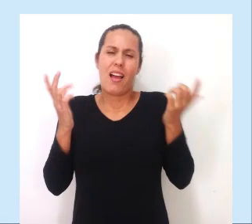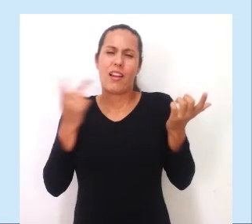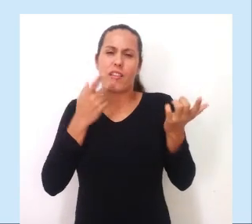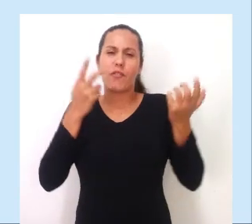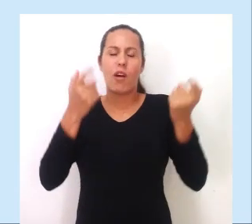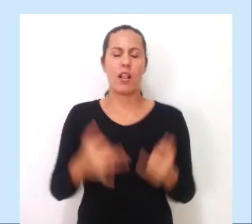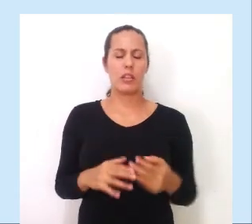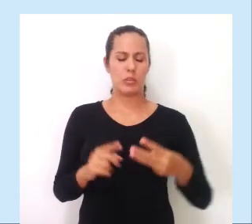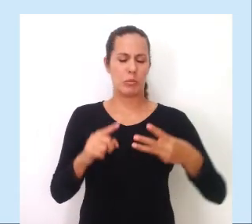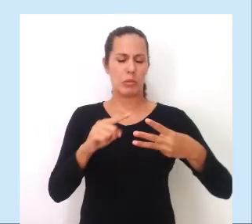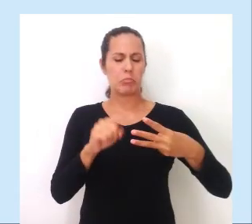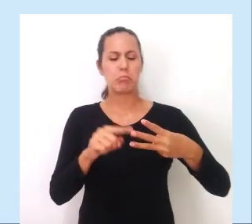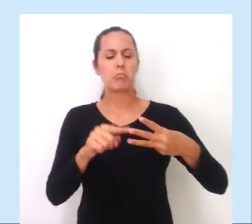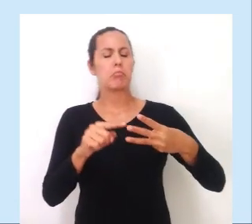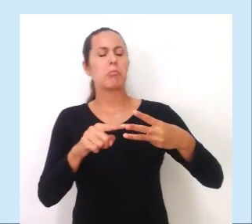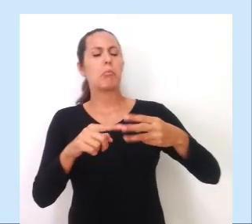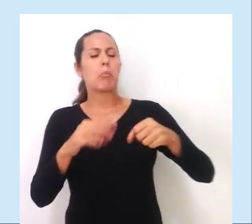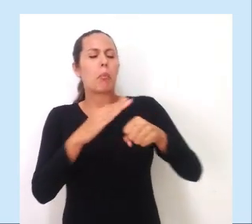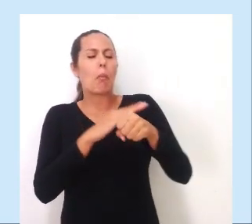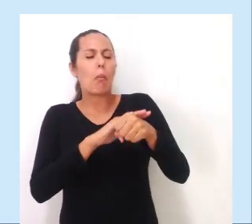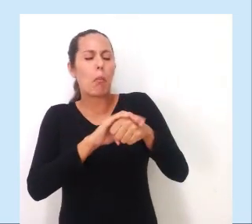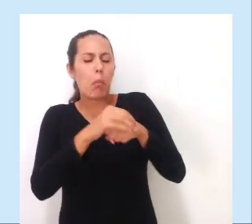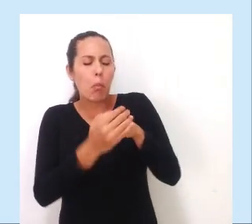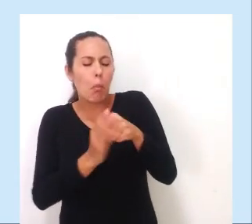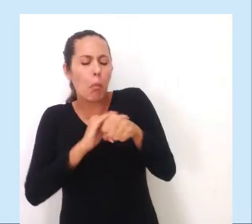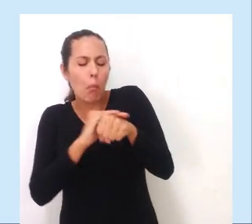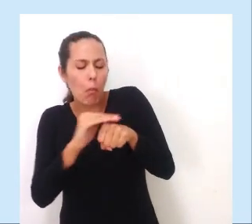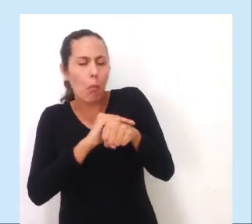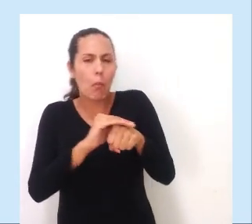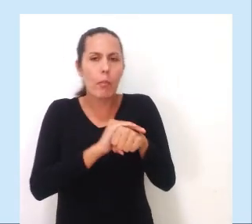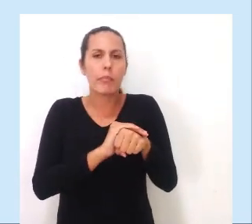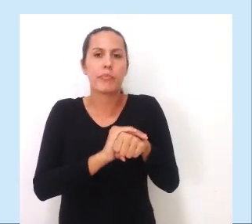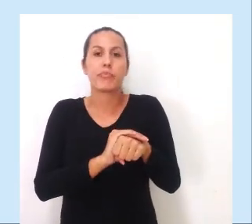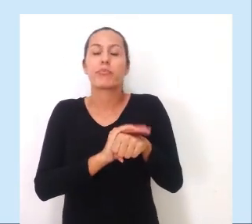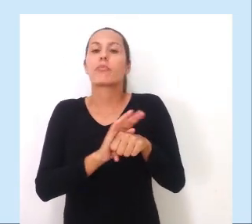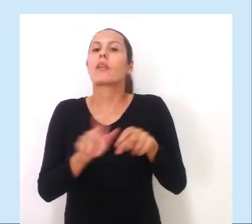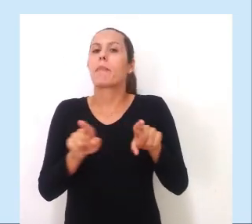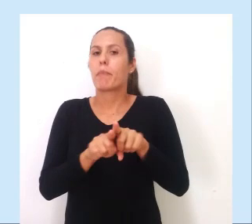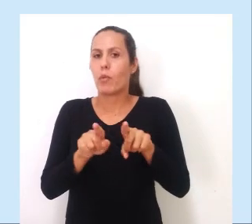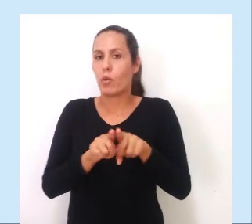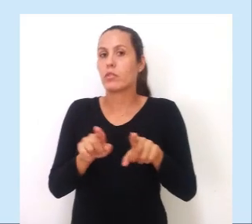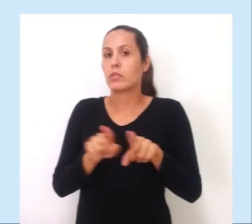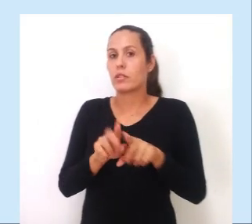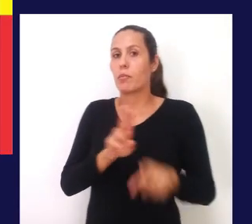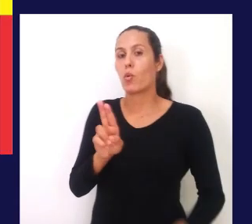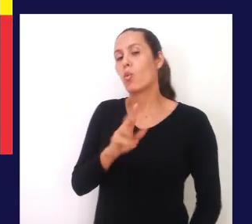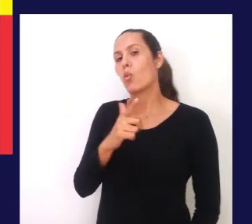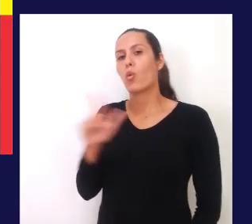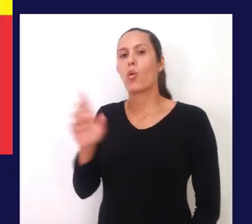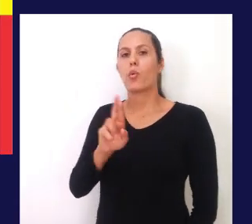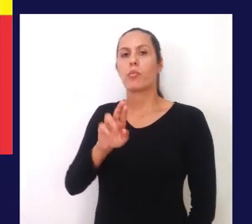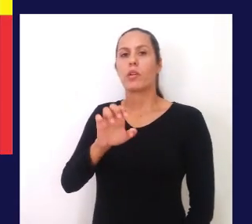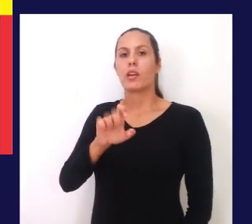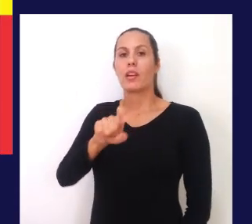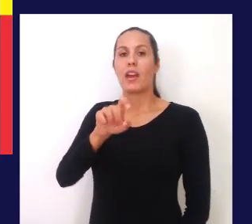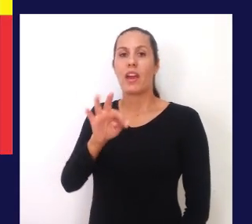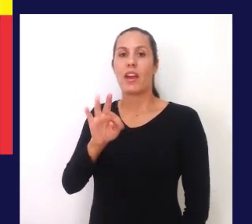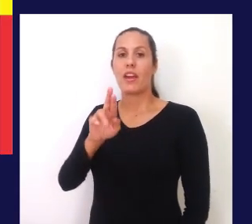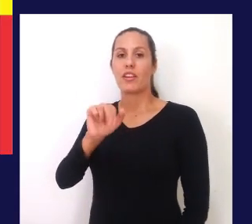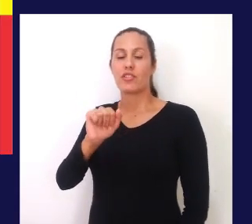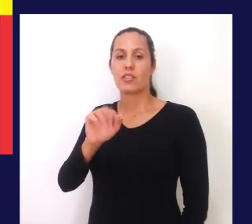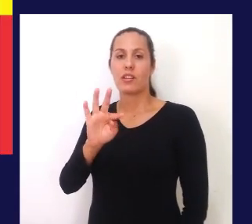que quando se fala de sedimentares, você também pode escutar de estratificadas. E da classificação